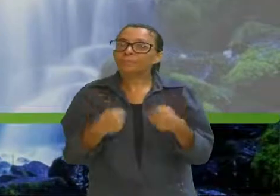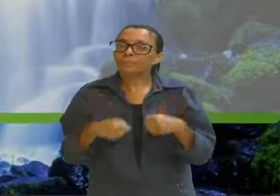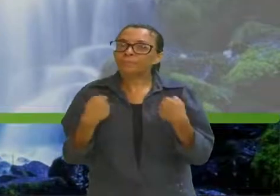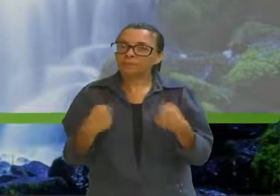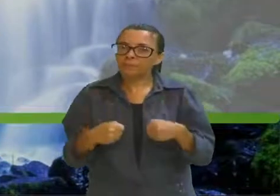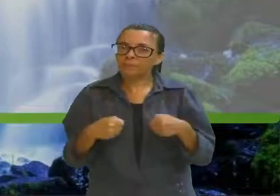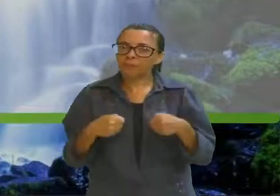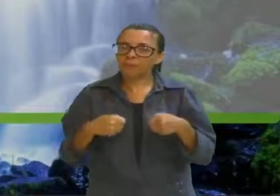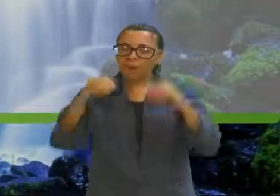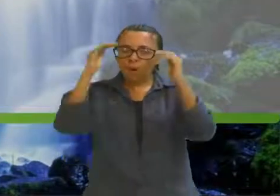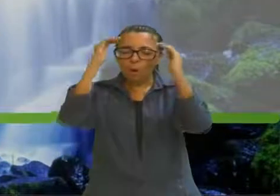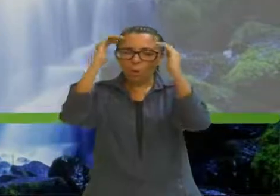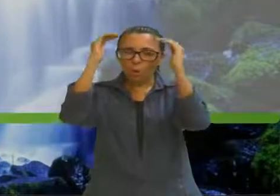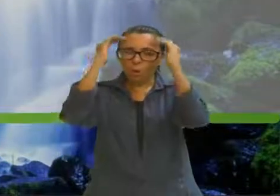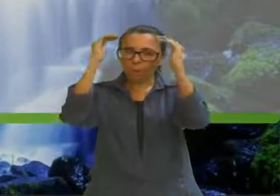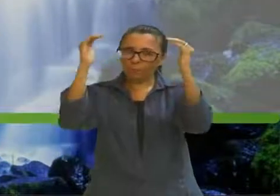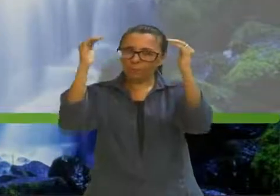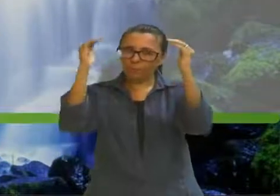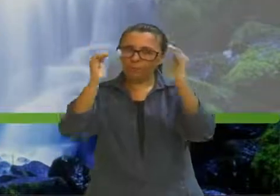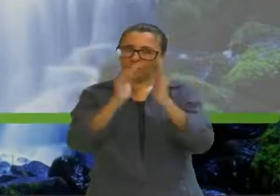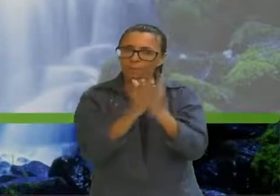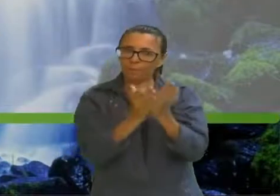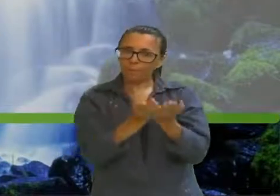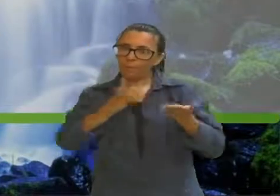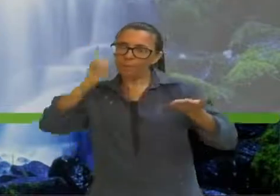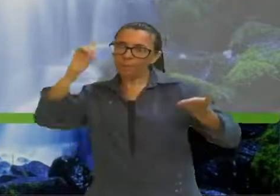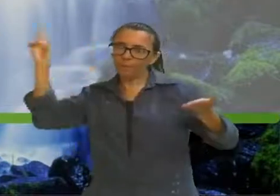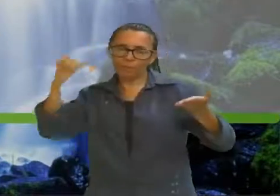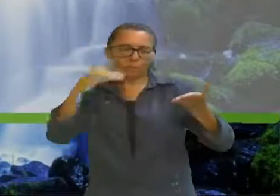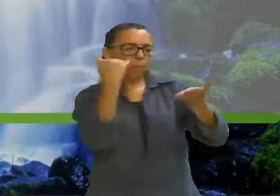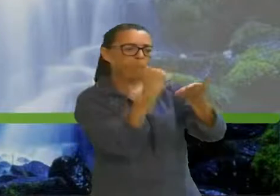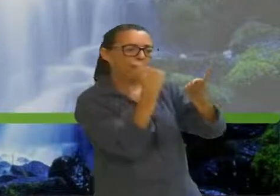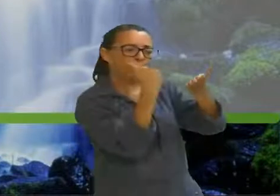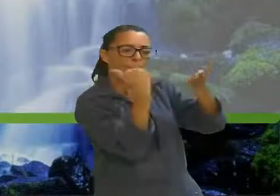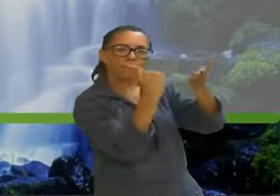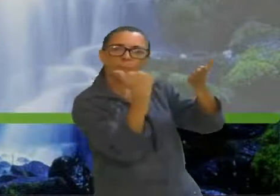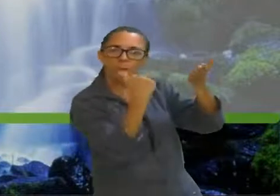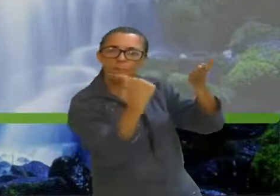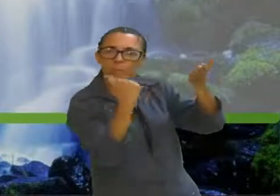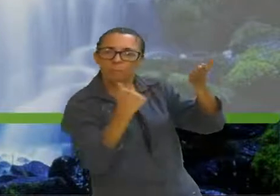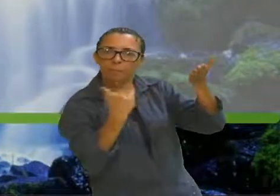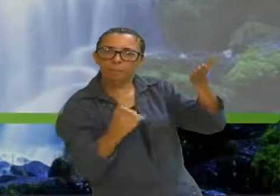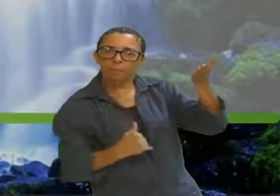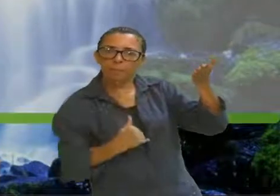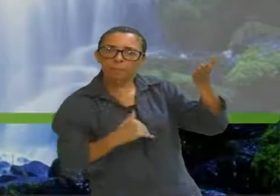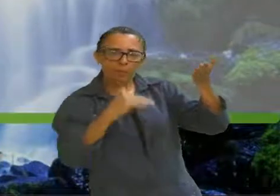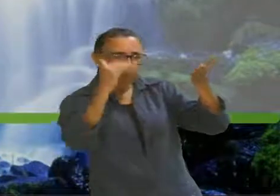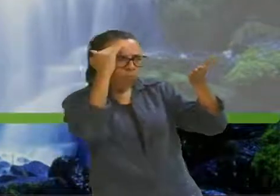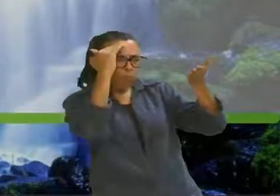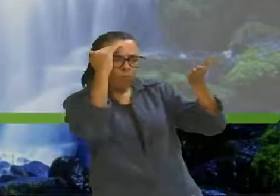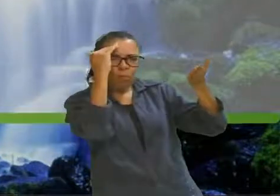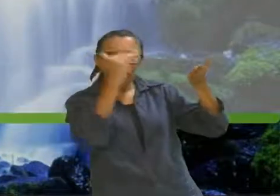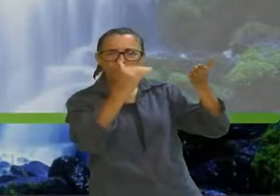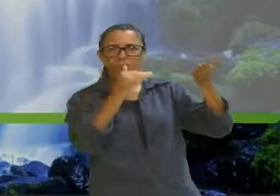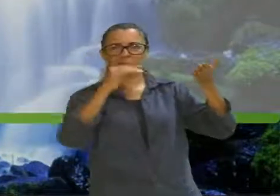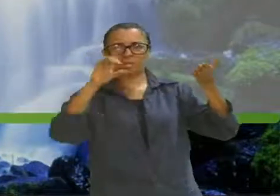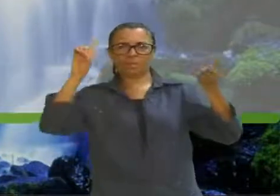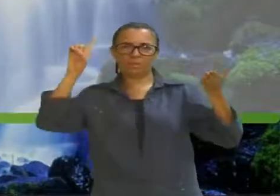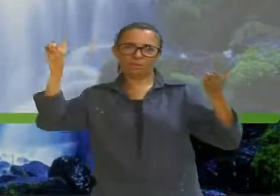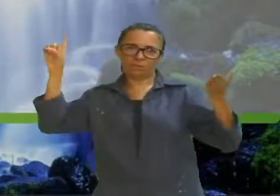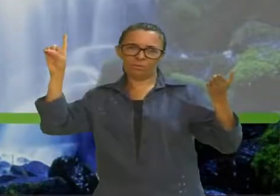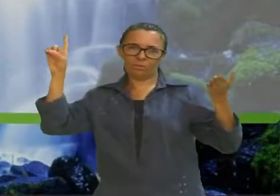cada dia na minha vida, melhorar, né? Cada dia dar um passo na direção de